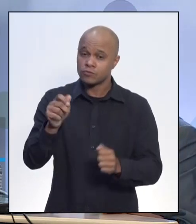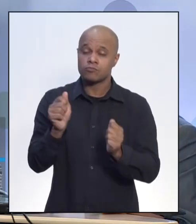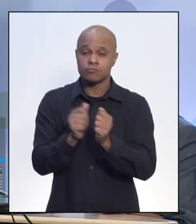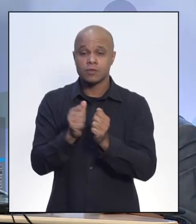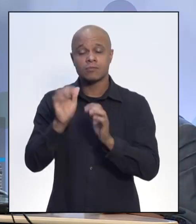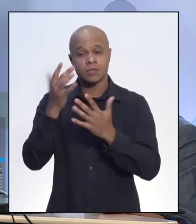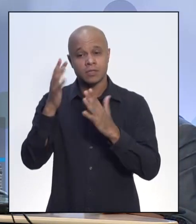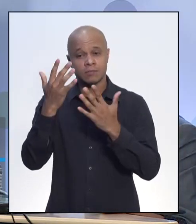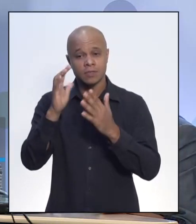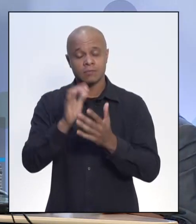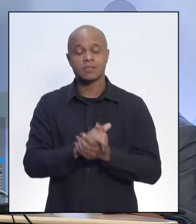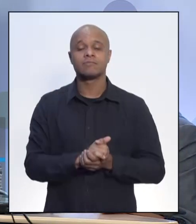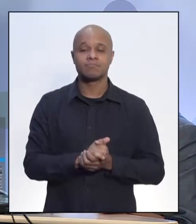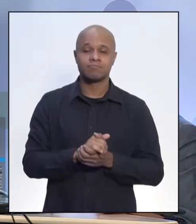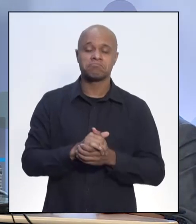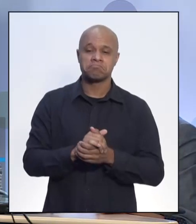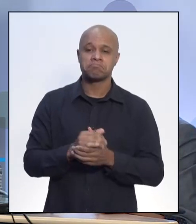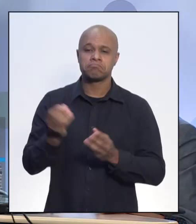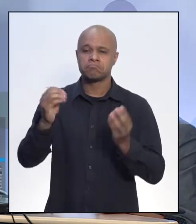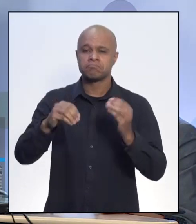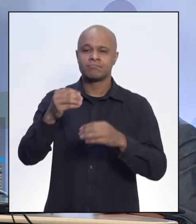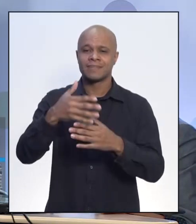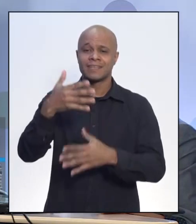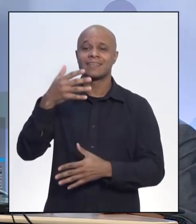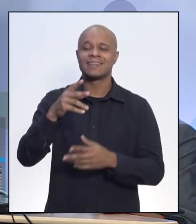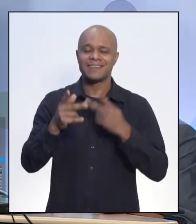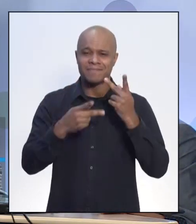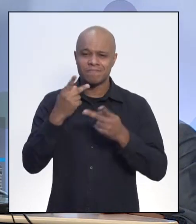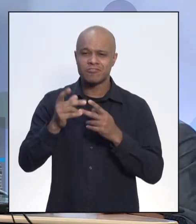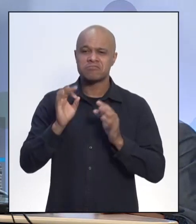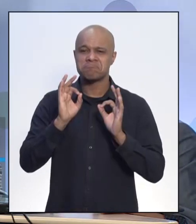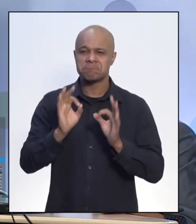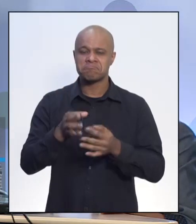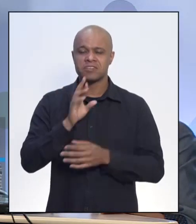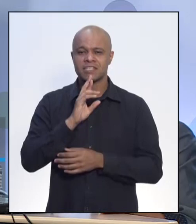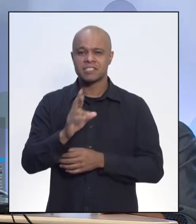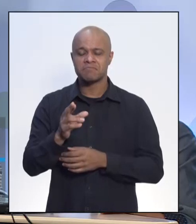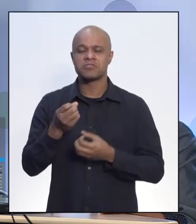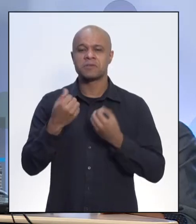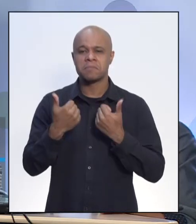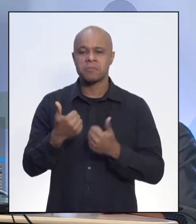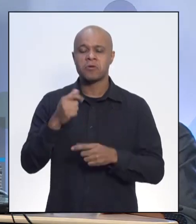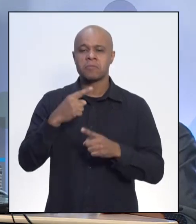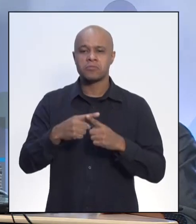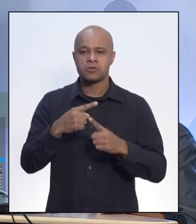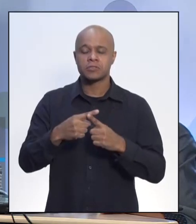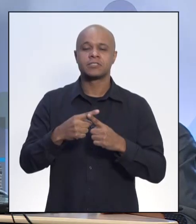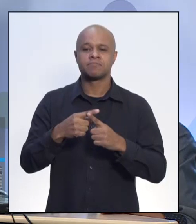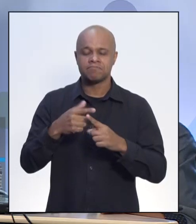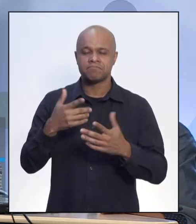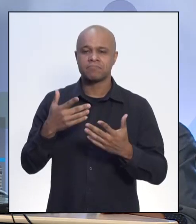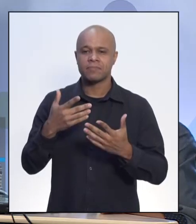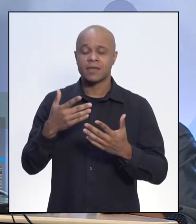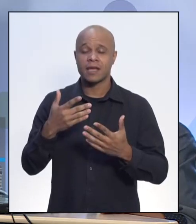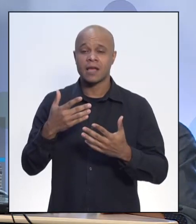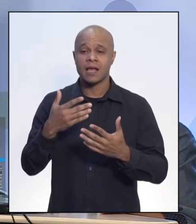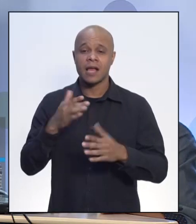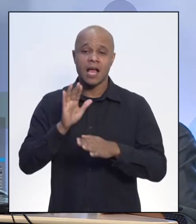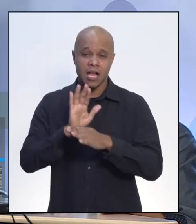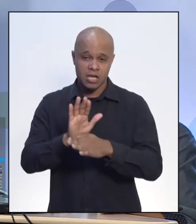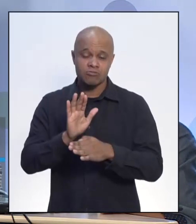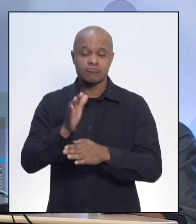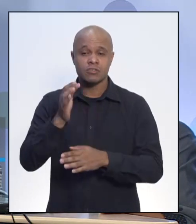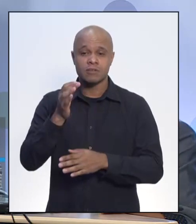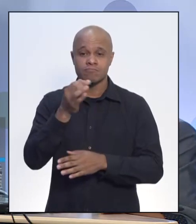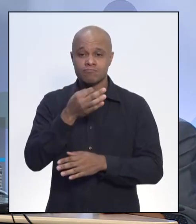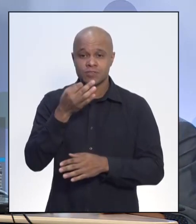aí que participam do chat, isso aí só aumenta a nossa dinâmica e deixa a gente bastante orgulhoso aí de estar trabalhando com